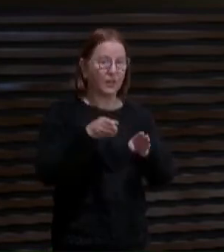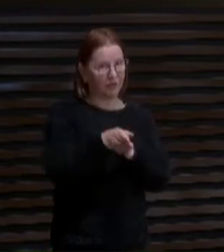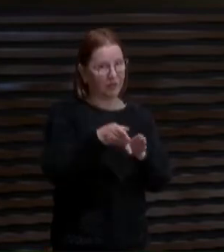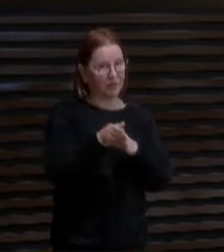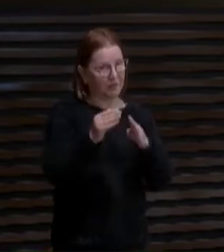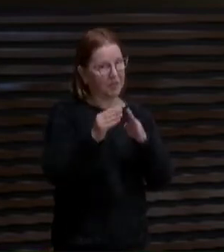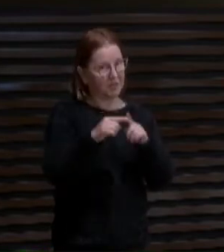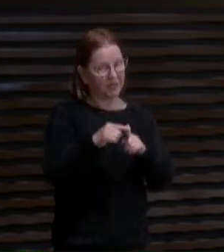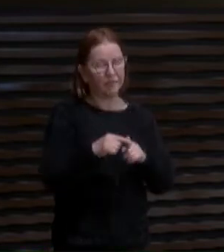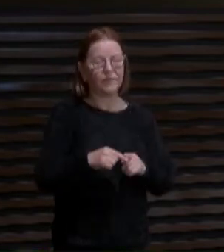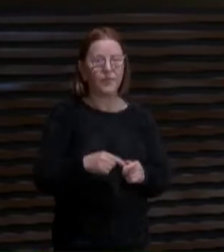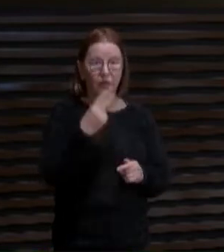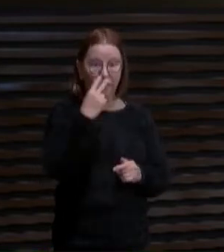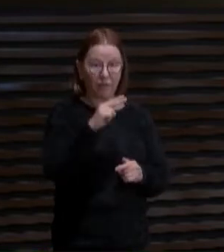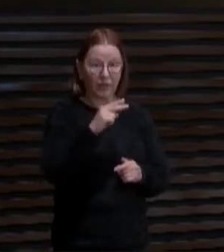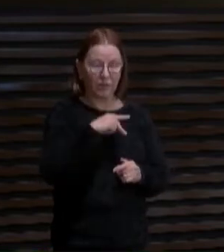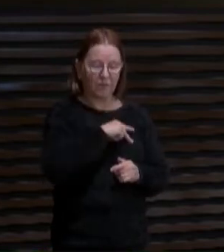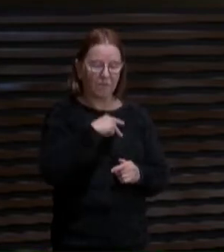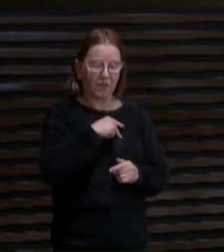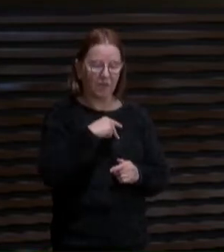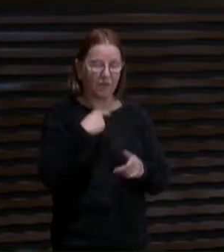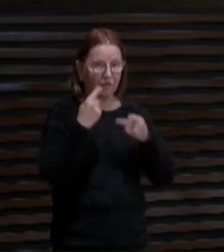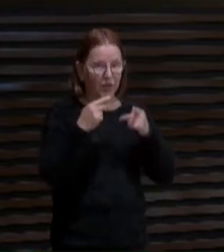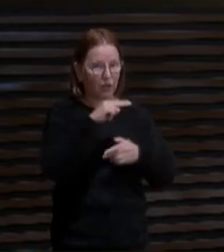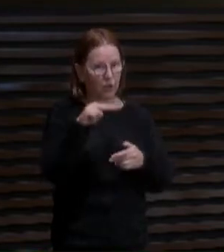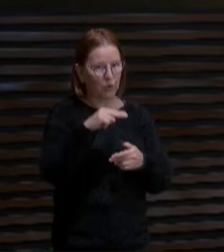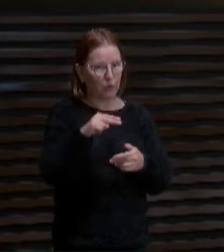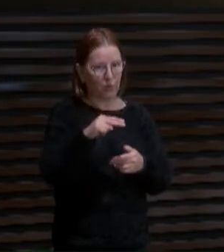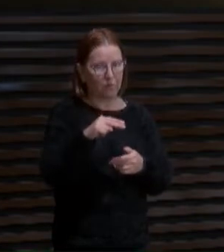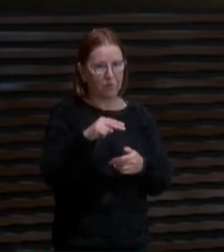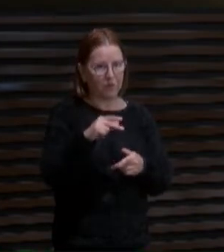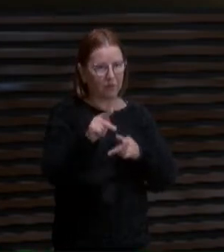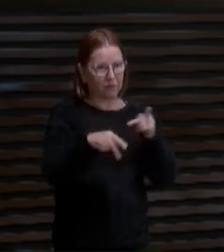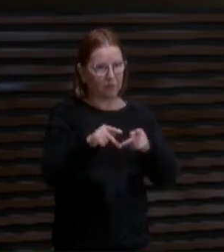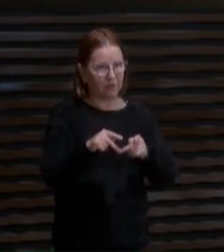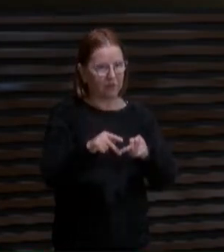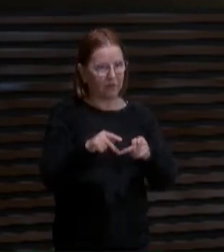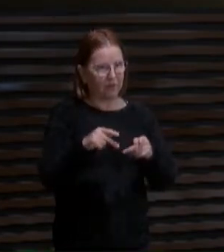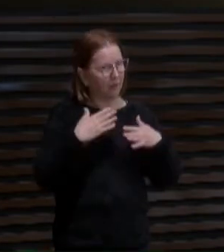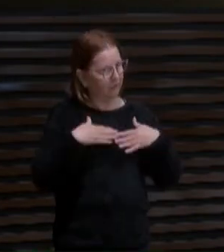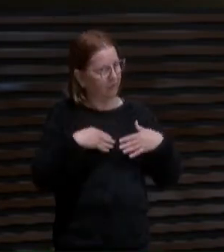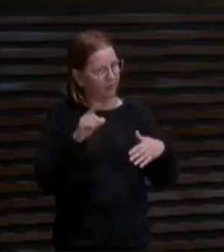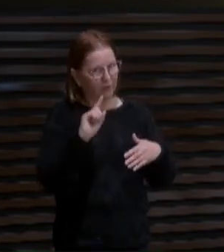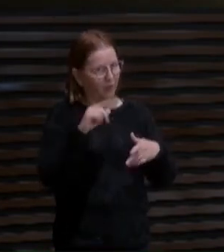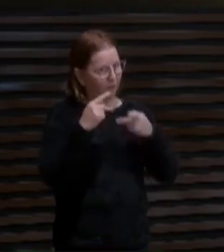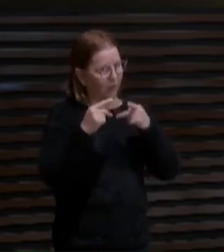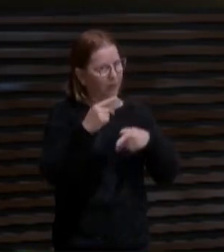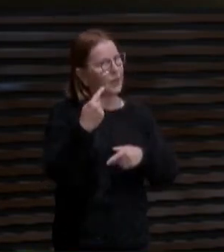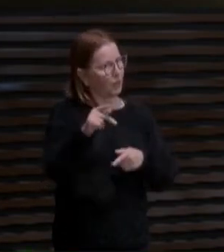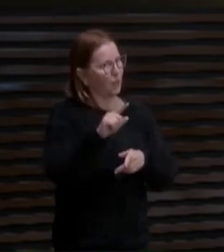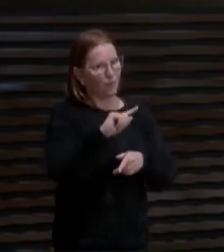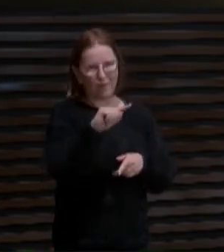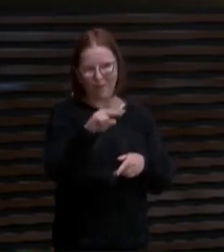quando eu vejo o Paulo citando nomes aqui fica tranquilo não vão citar teu nome aqui na frente não dependendo do que